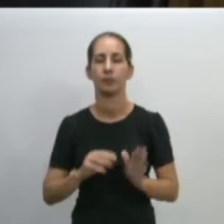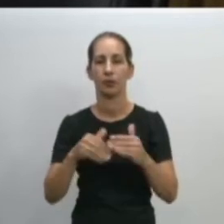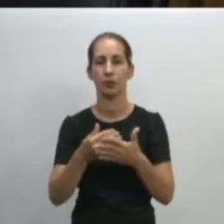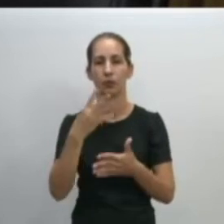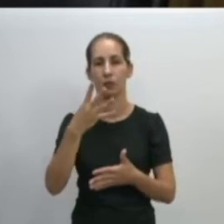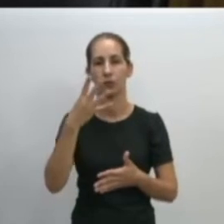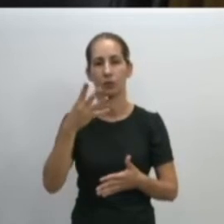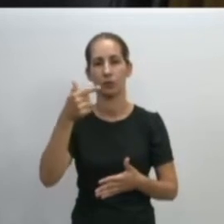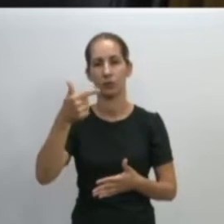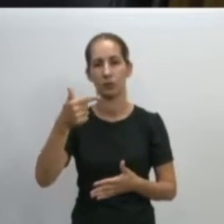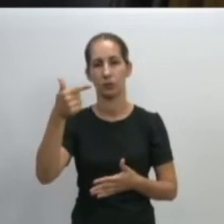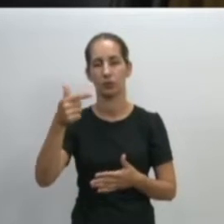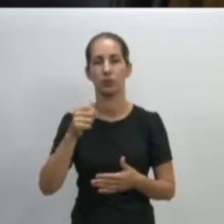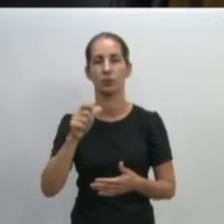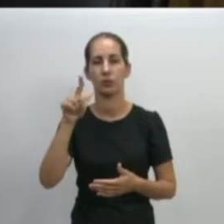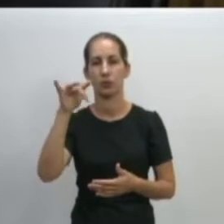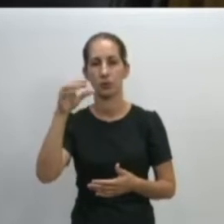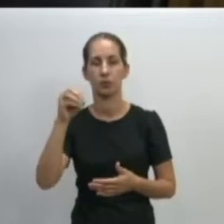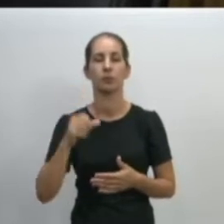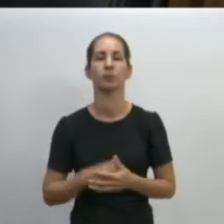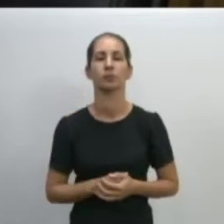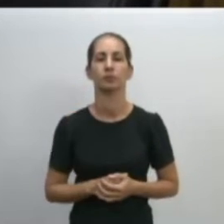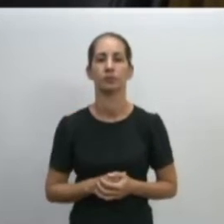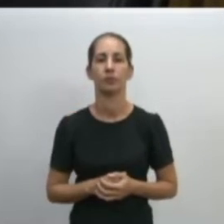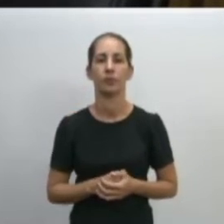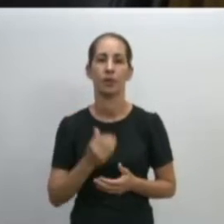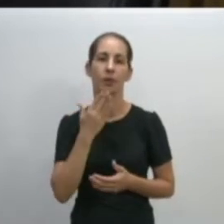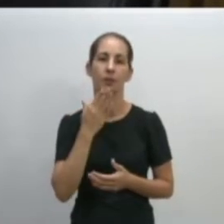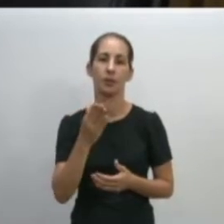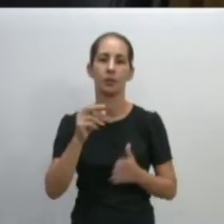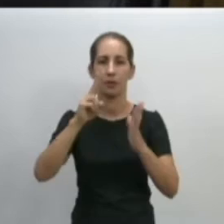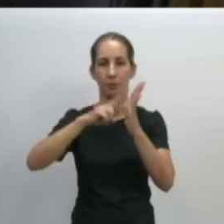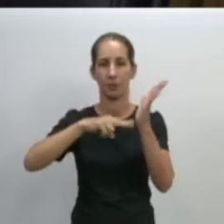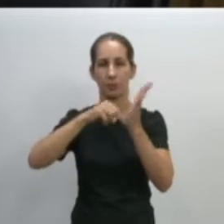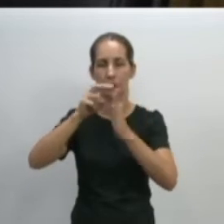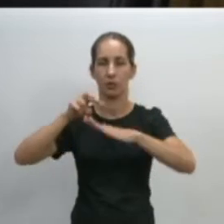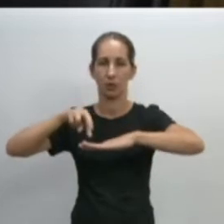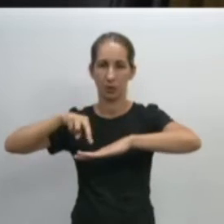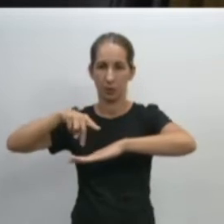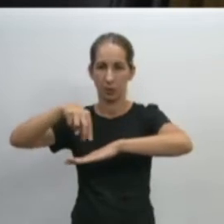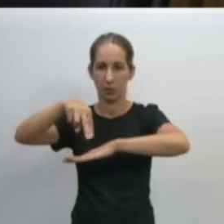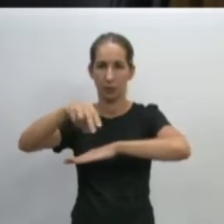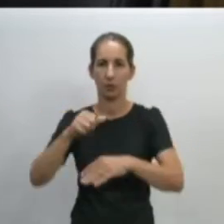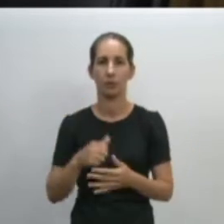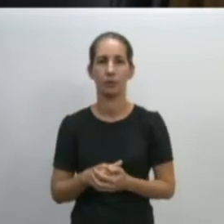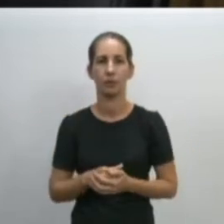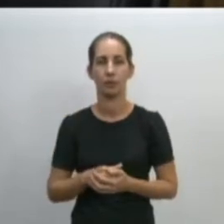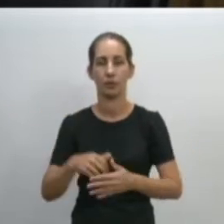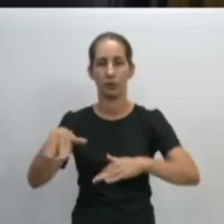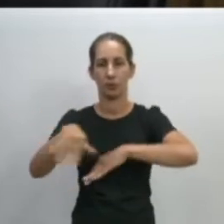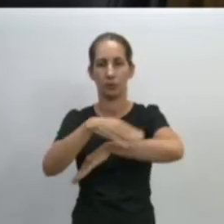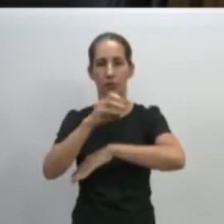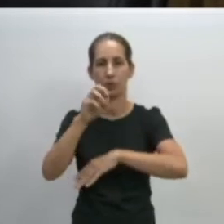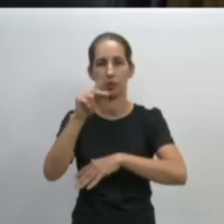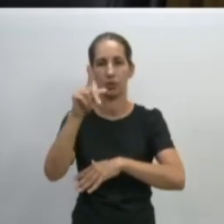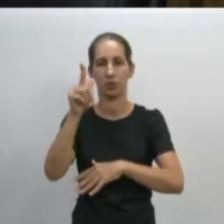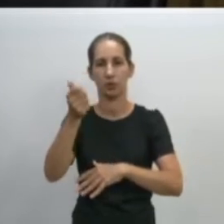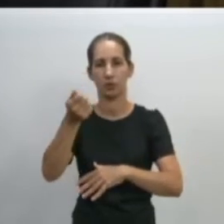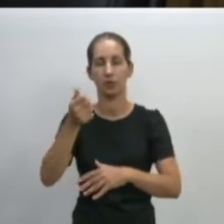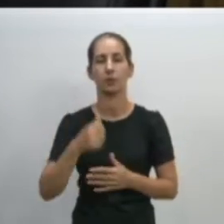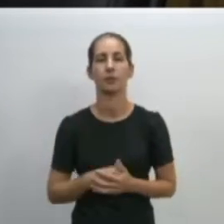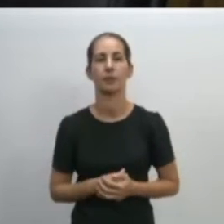Requerimento 4422, Luciano Nascimento, requer a pintura da faixa de pedestre na Avenida Chegança.